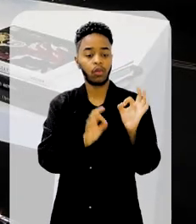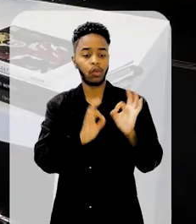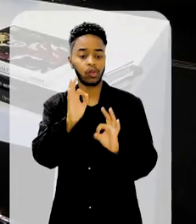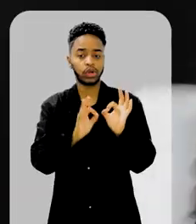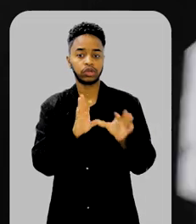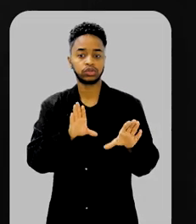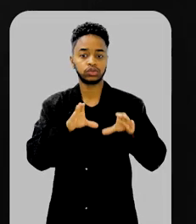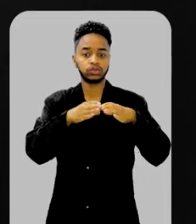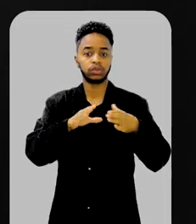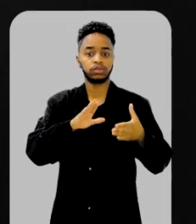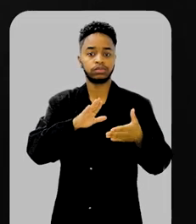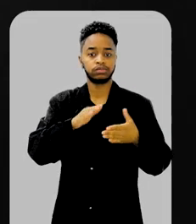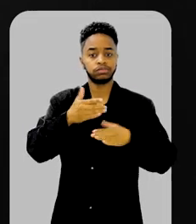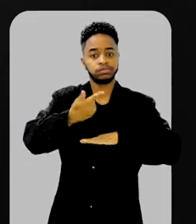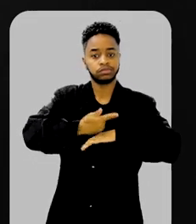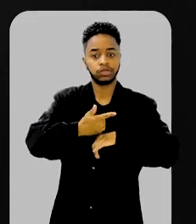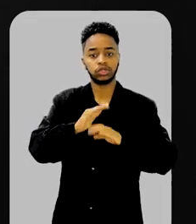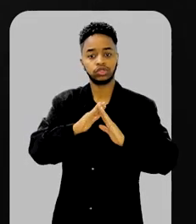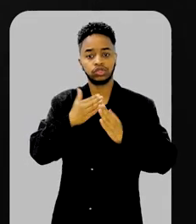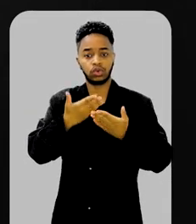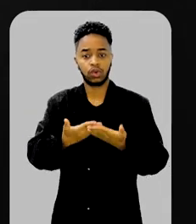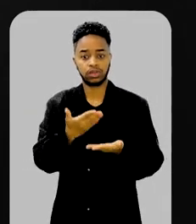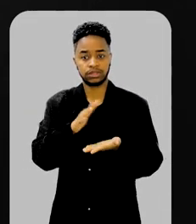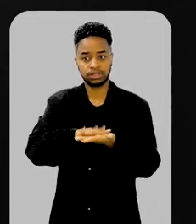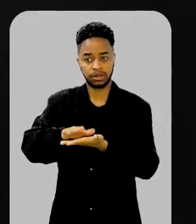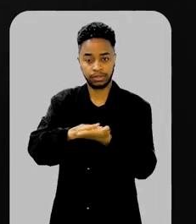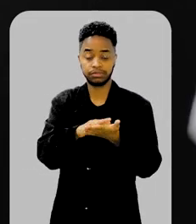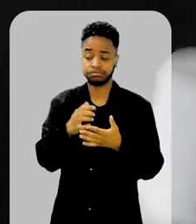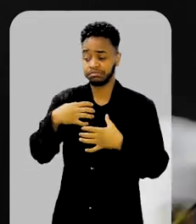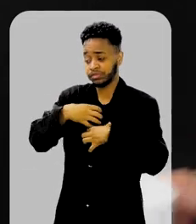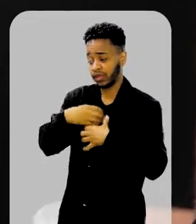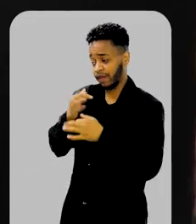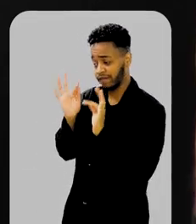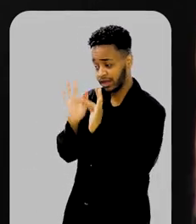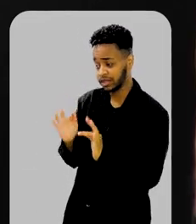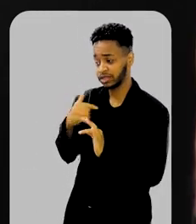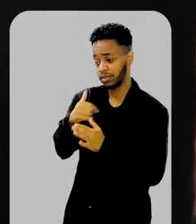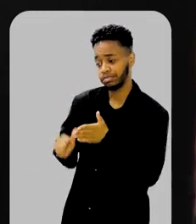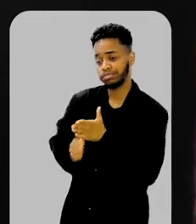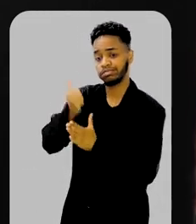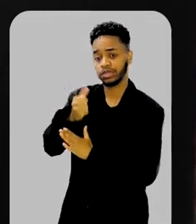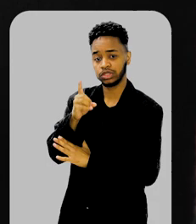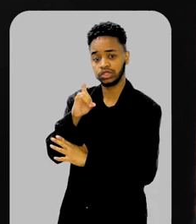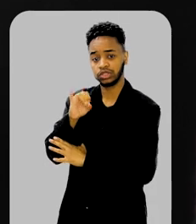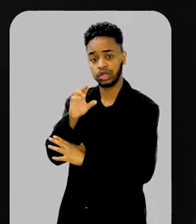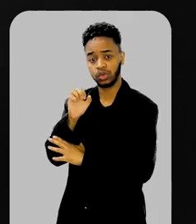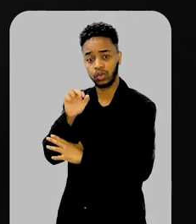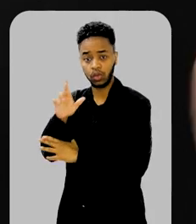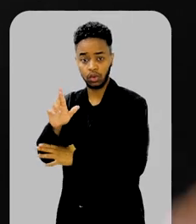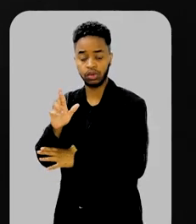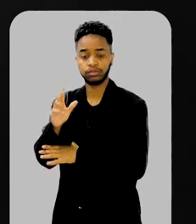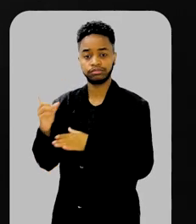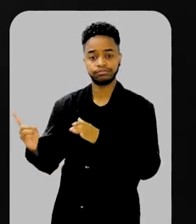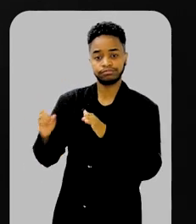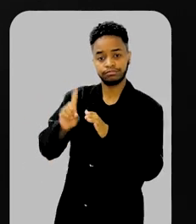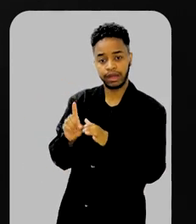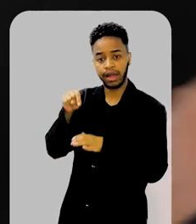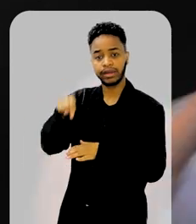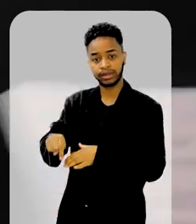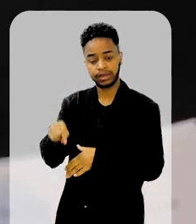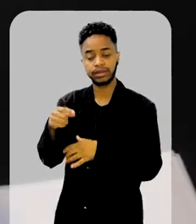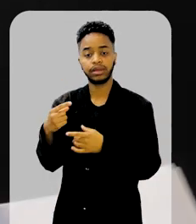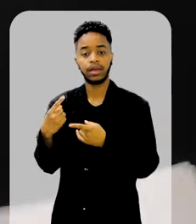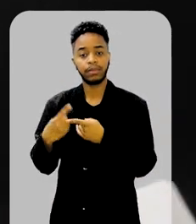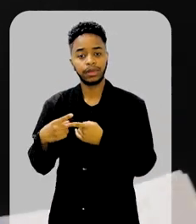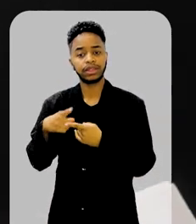eh feliz e honrado de ser o primeiro diretor pra gente estabelecer essa ponte de diálogo que é fundamental e com